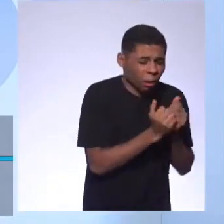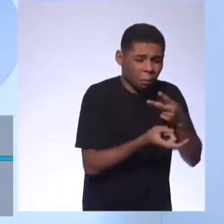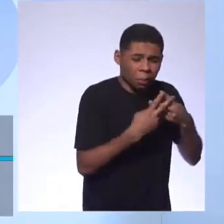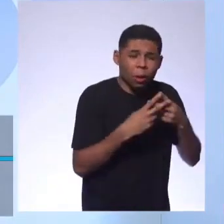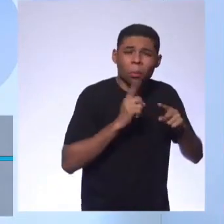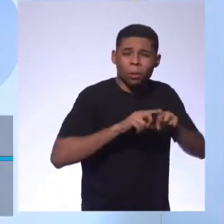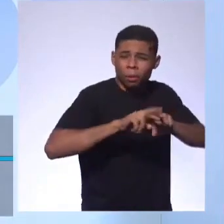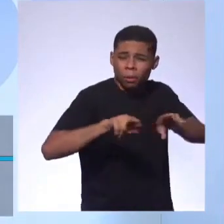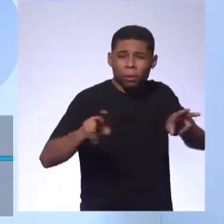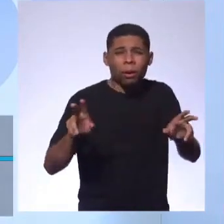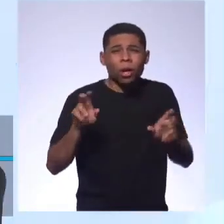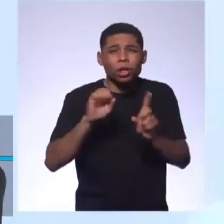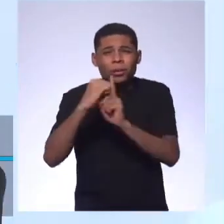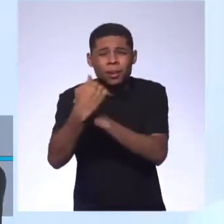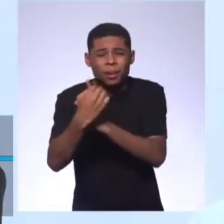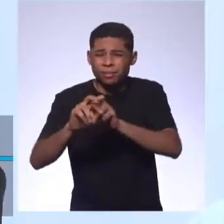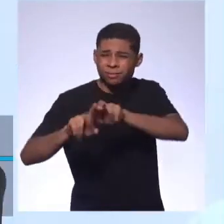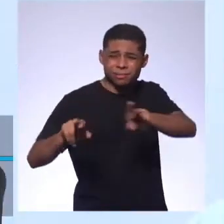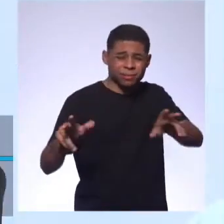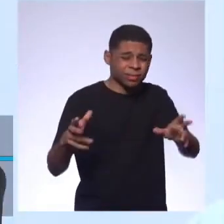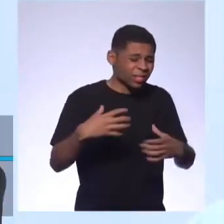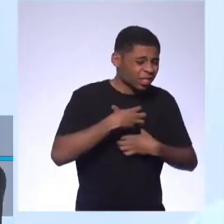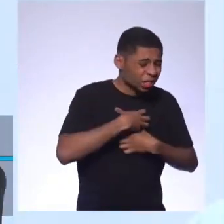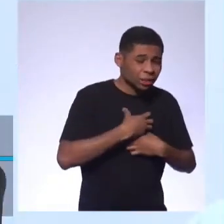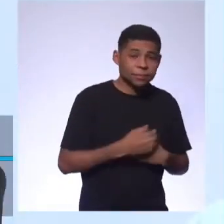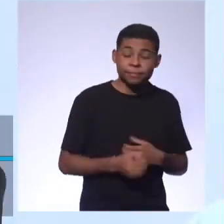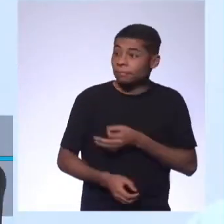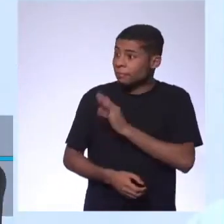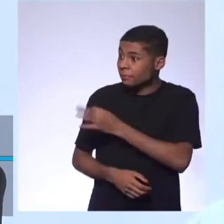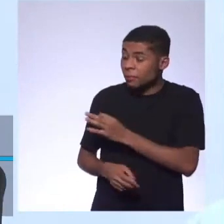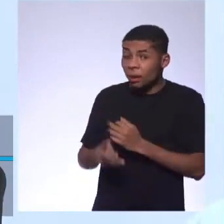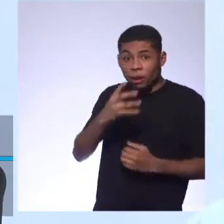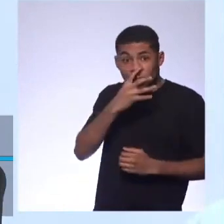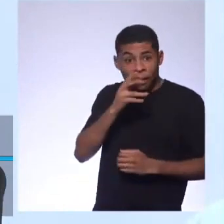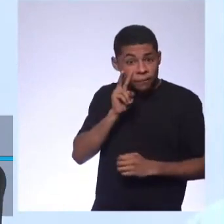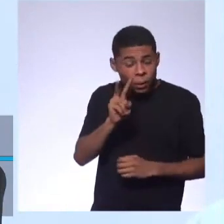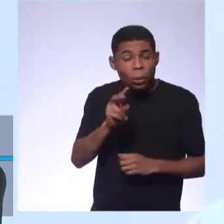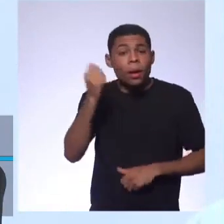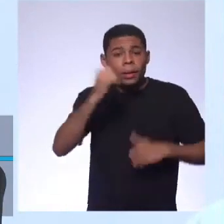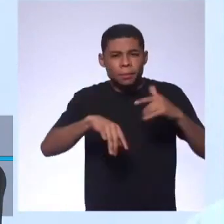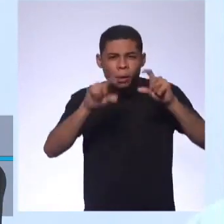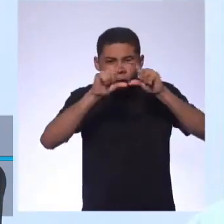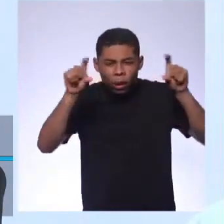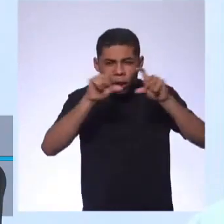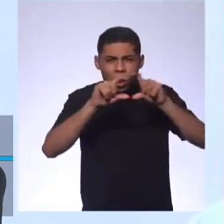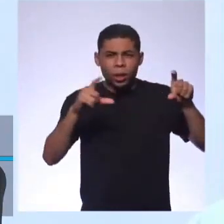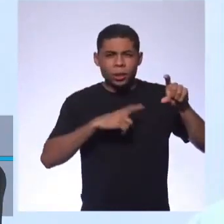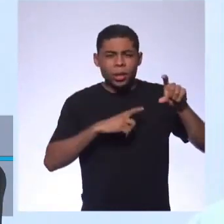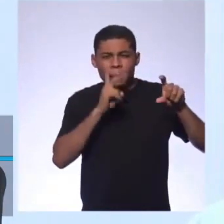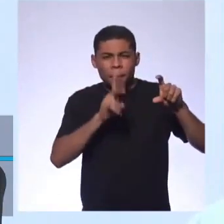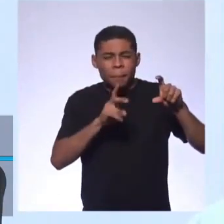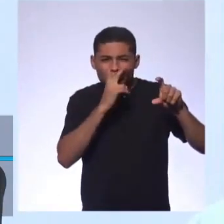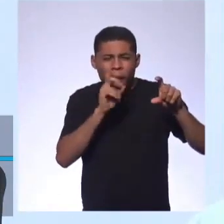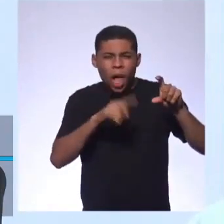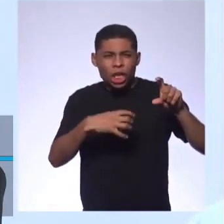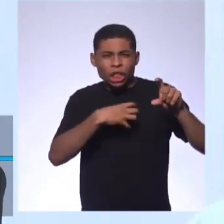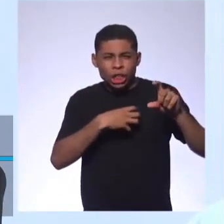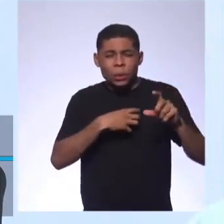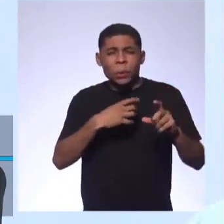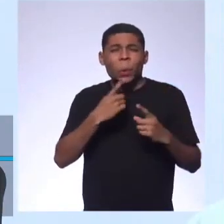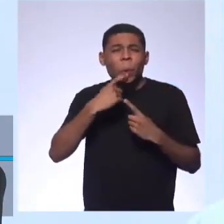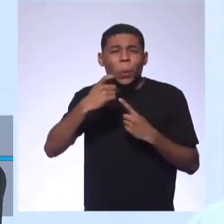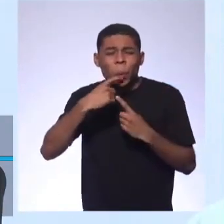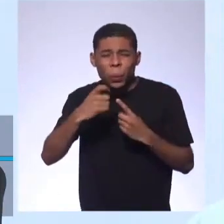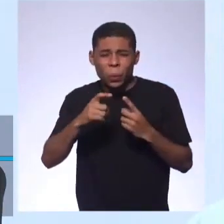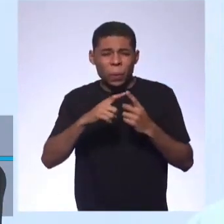sociais. Gente, é incrível, né? Na hora que eu estava lendo, até essa parte, quando fala assim, é um regimento proibindo os assovios,